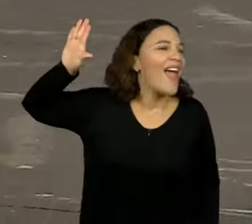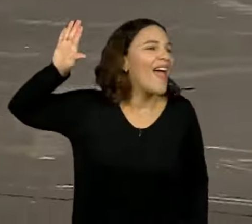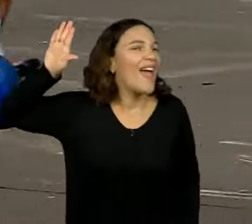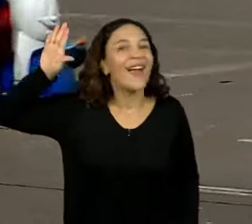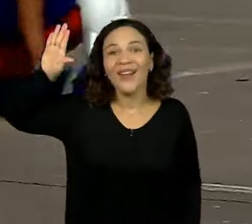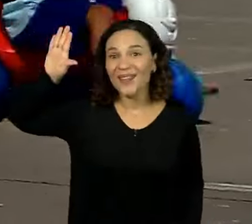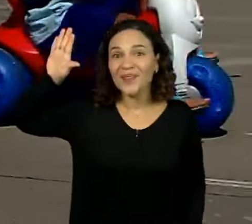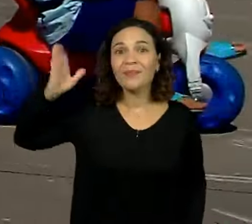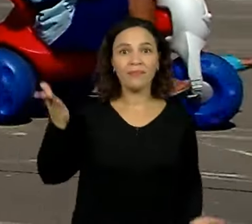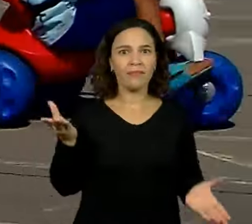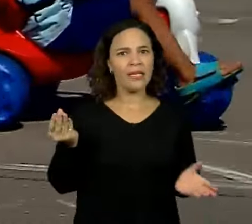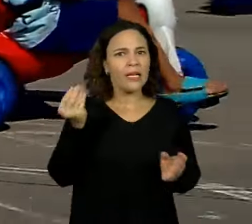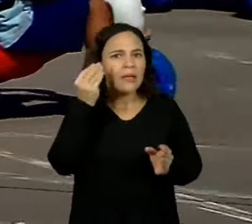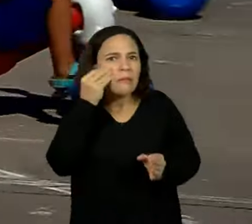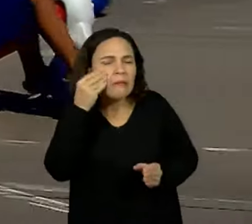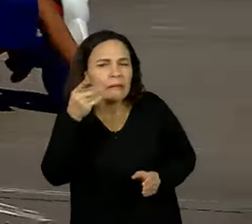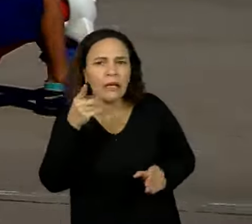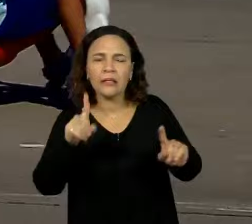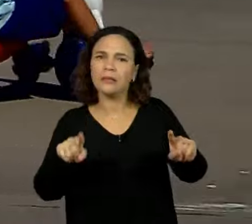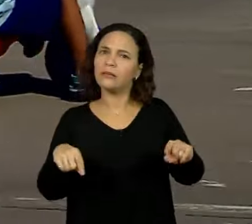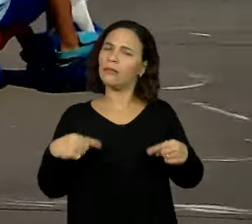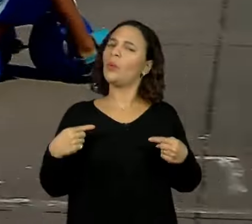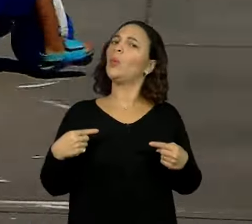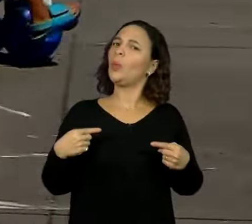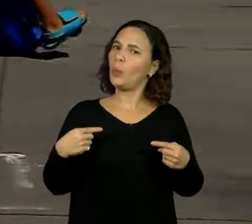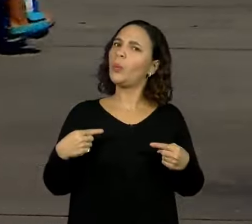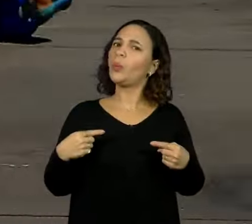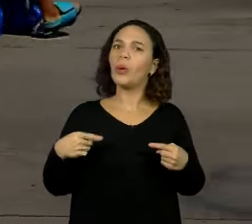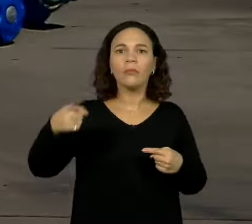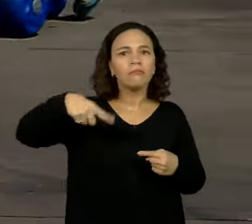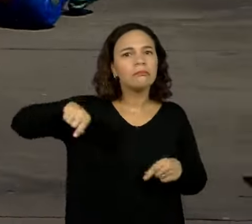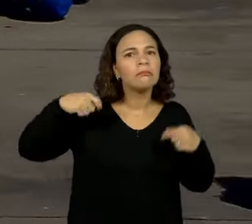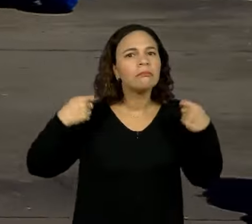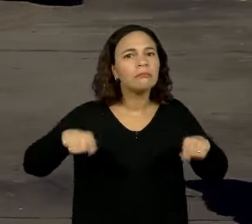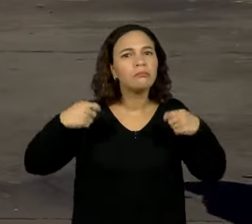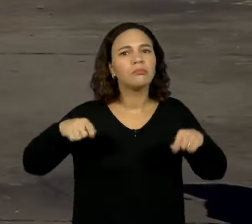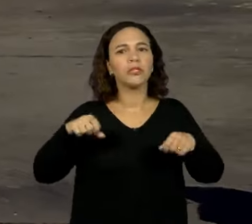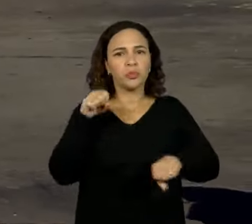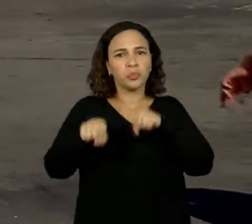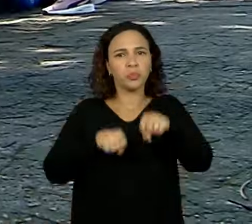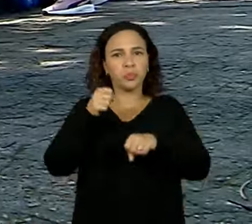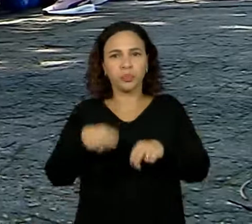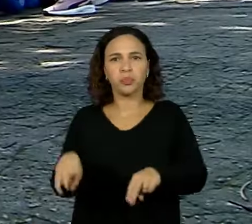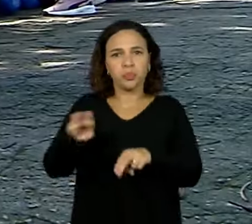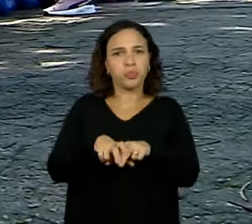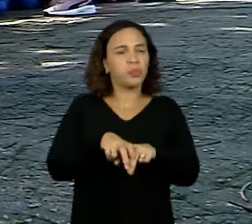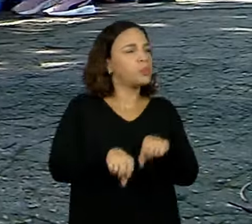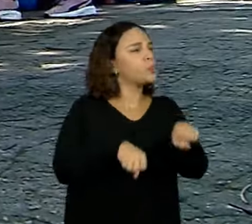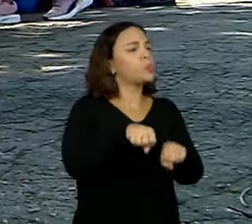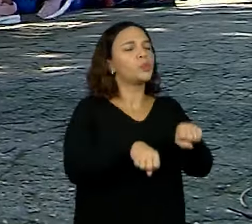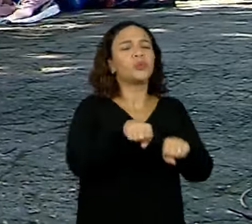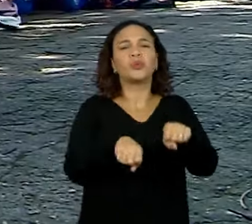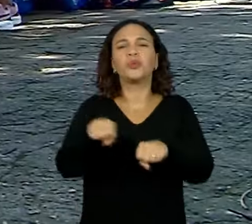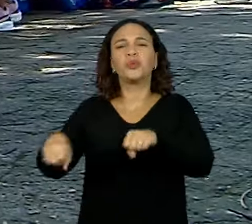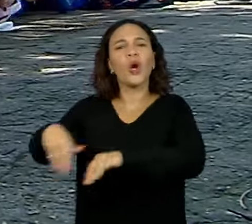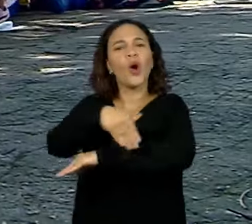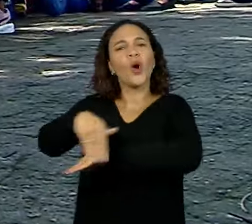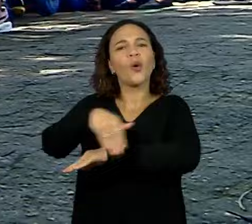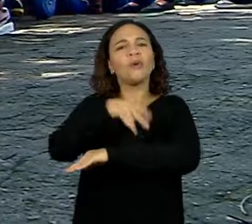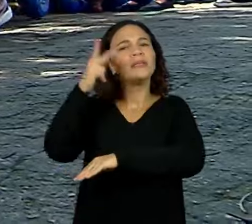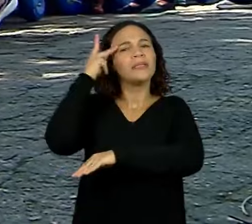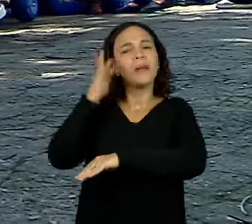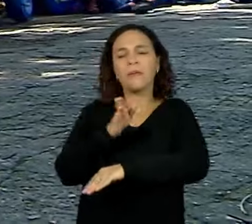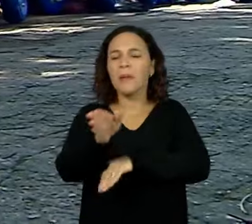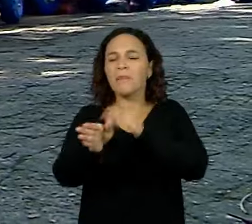E para enfrentar um desafio tão grande, eles precisaram subir nas motocas e desbravar as ruas de São